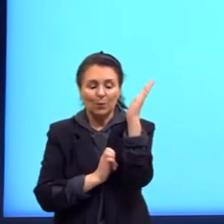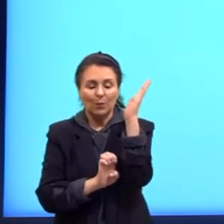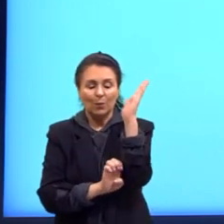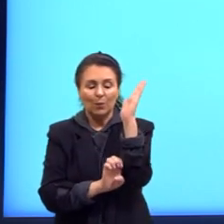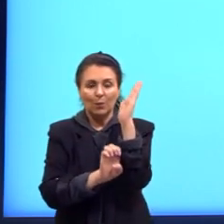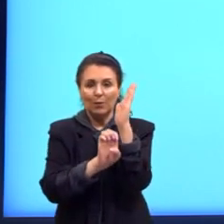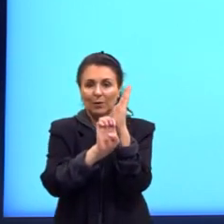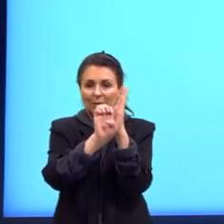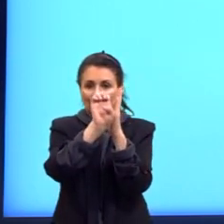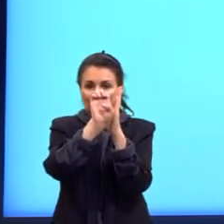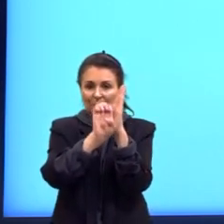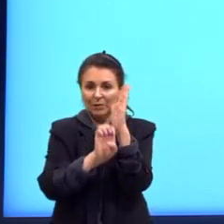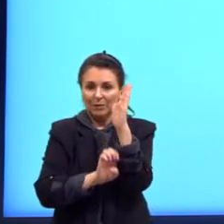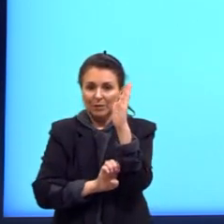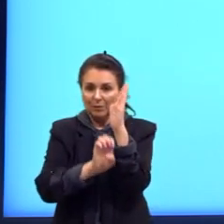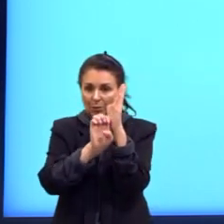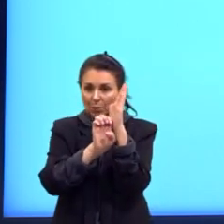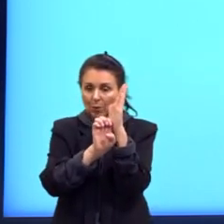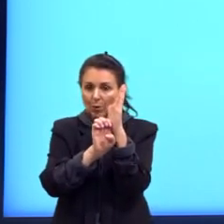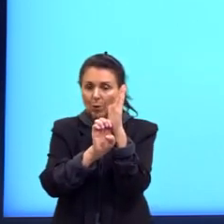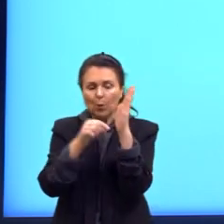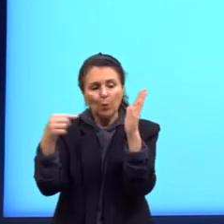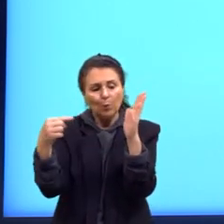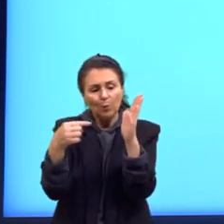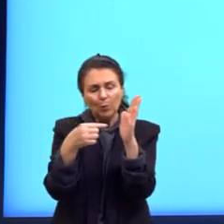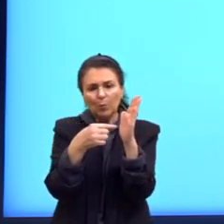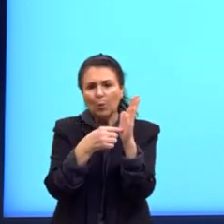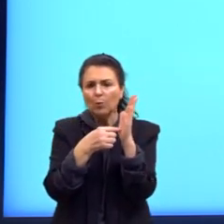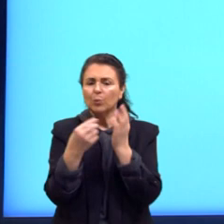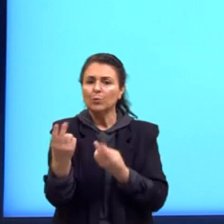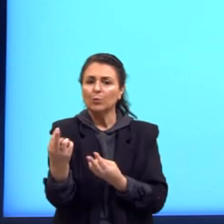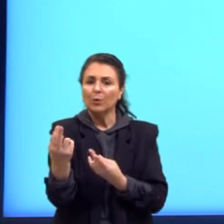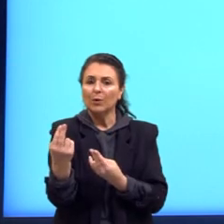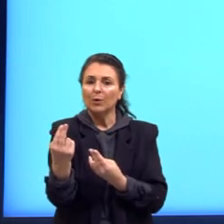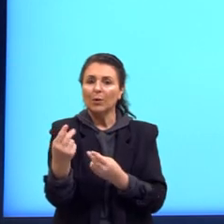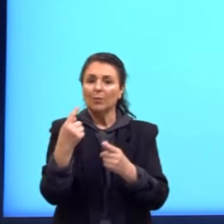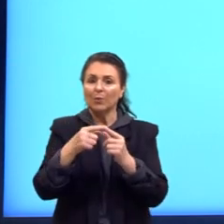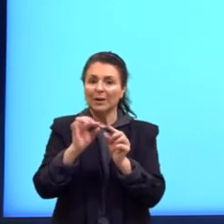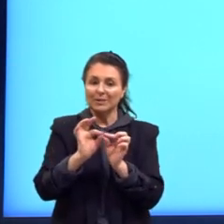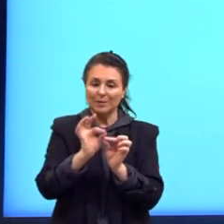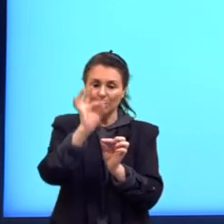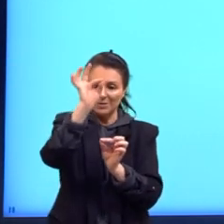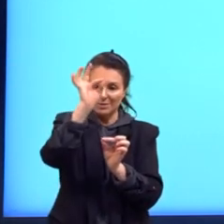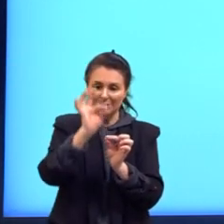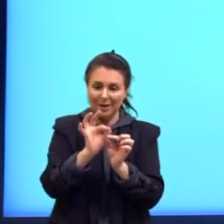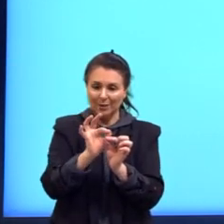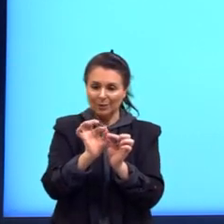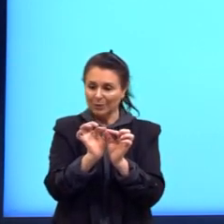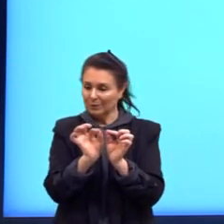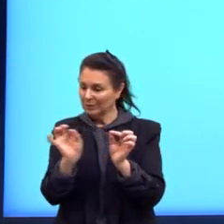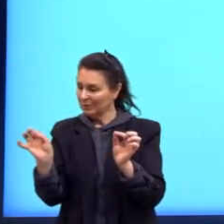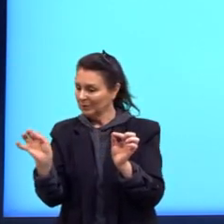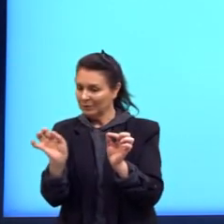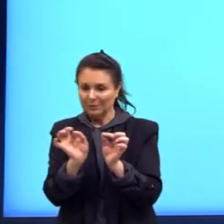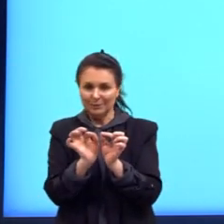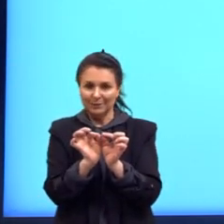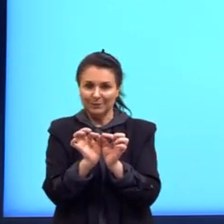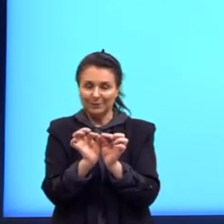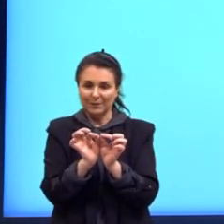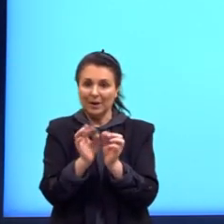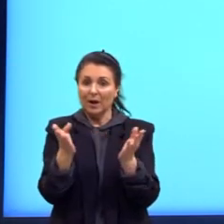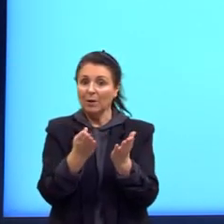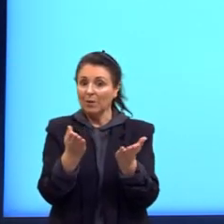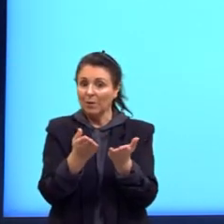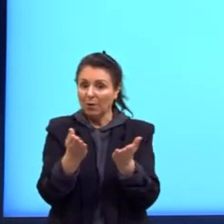elas ficariam sobre o mesmo ponto porque elas estão alinhadas né e as